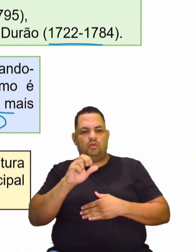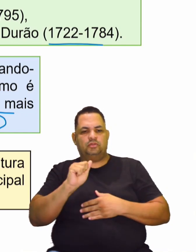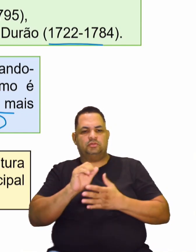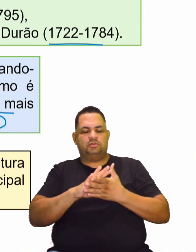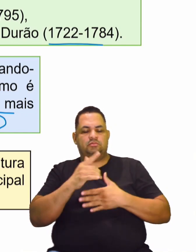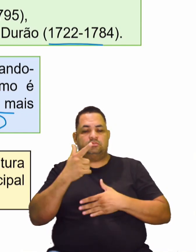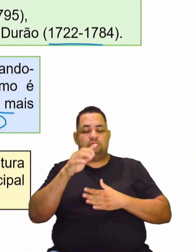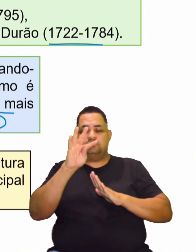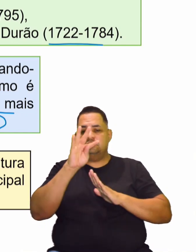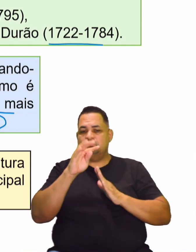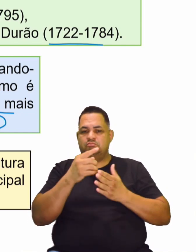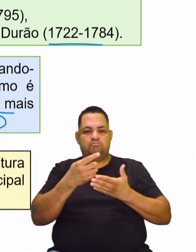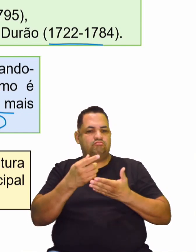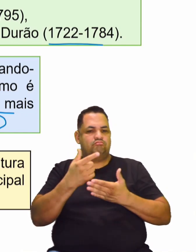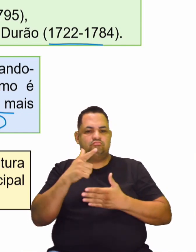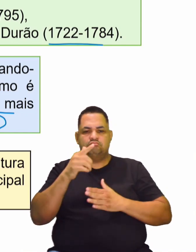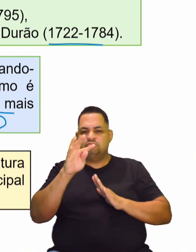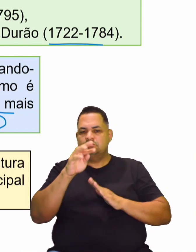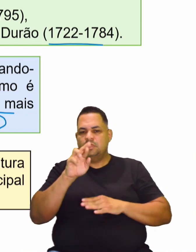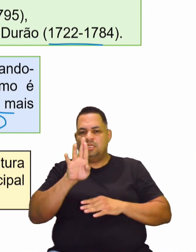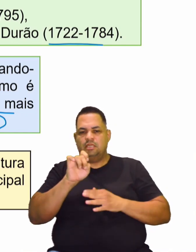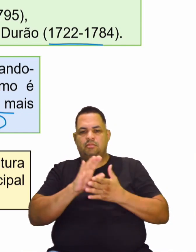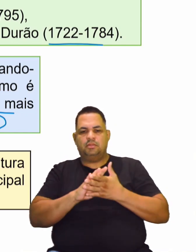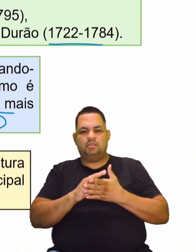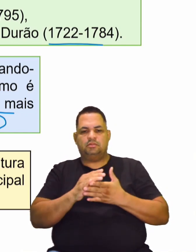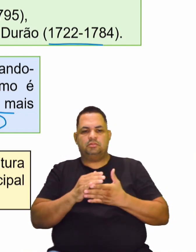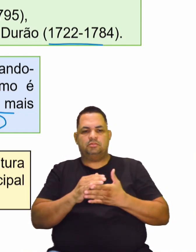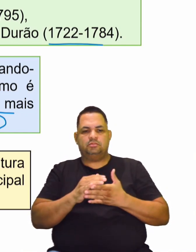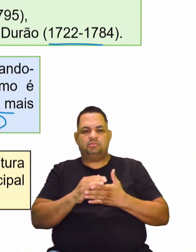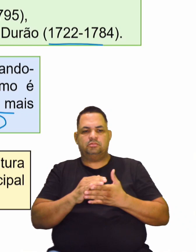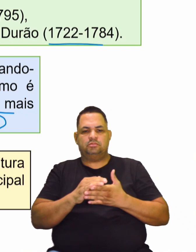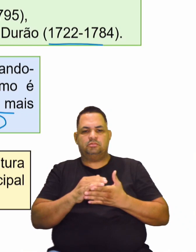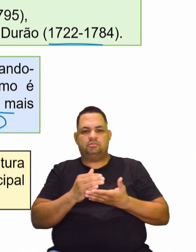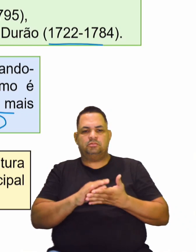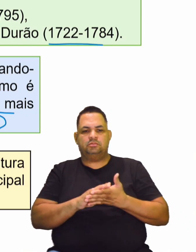sem rima, ritmo ou parágrafo,